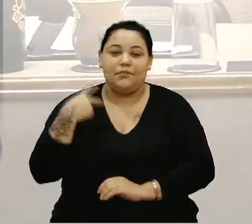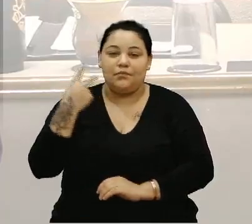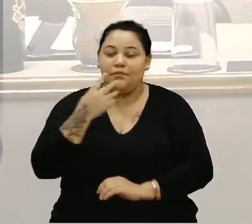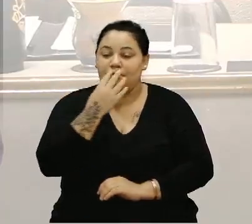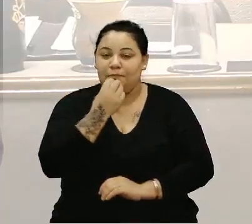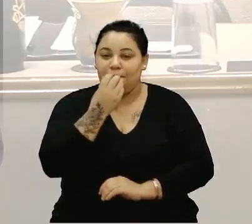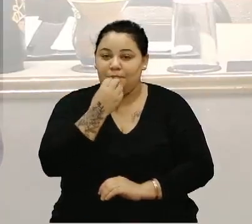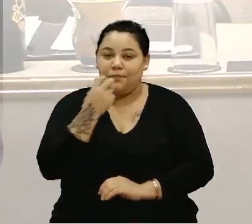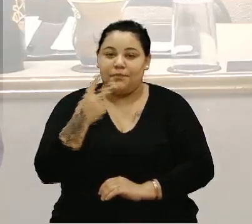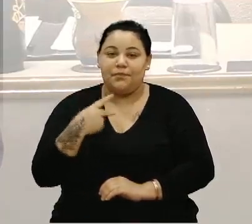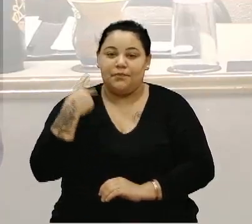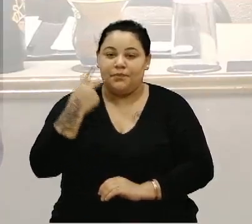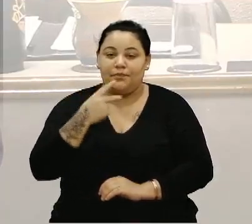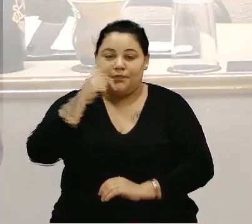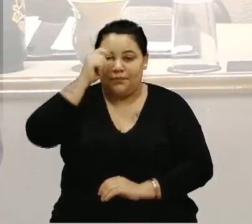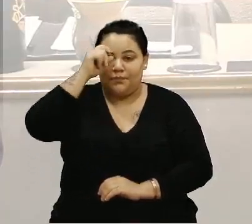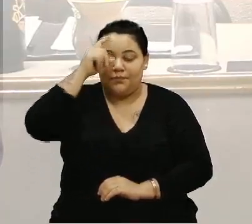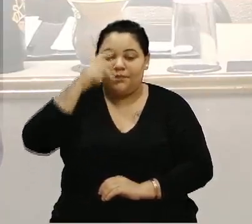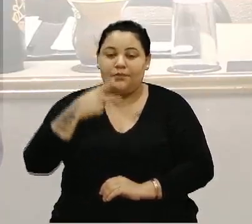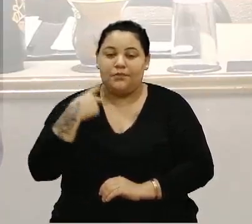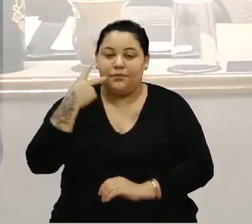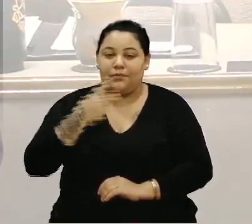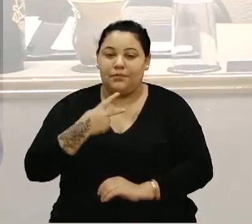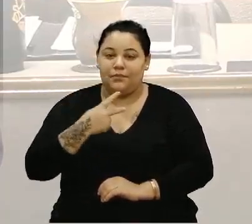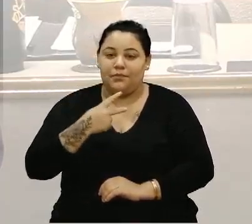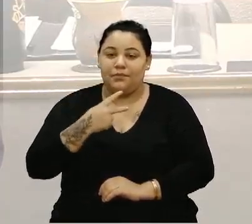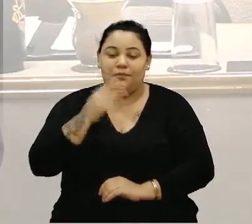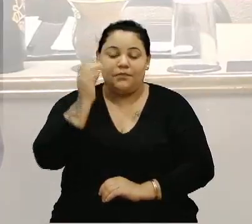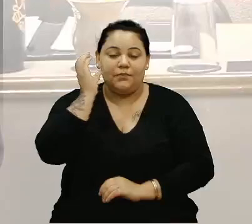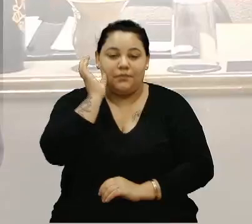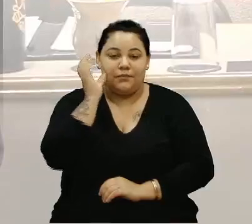Camiles, vereador Maurício Scalco, vereador Olmir